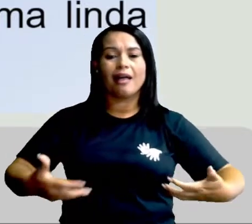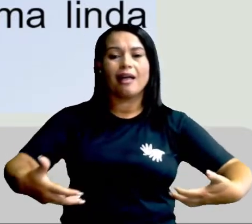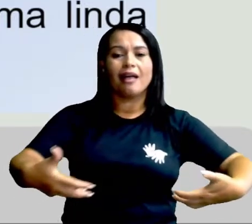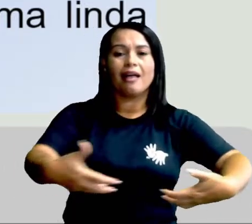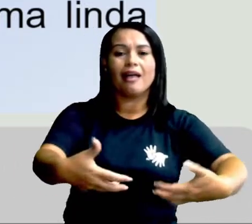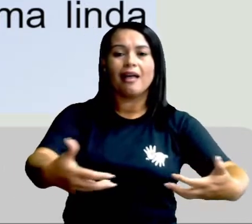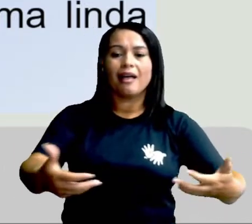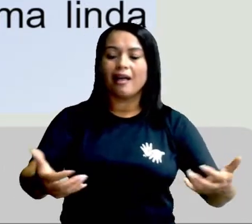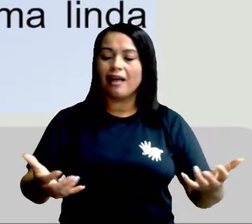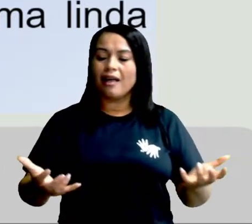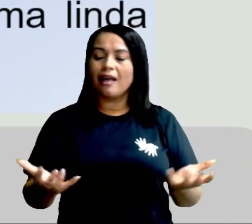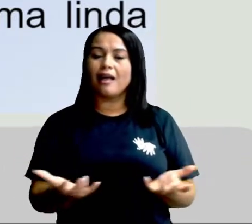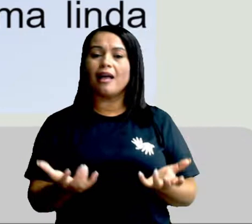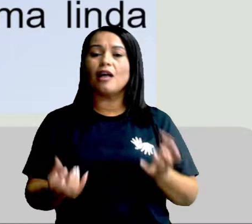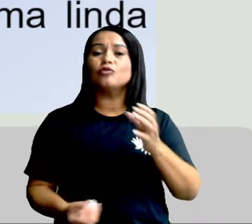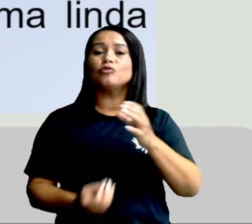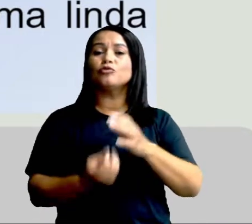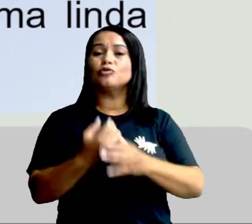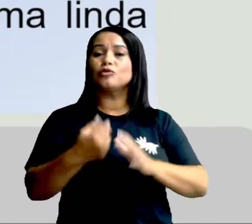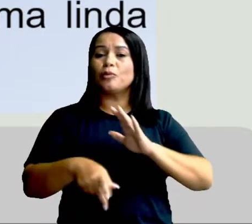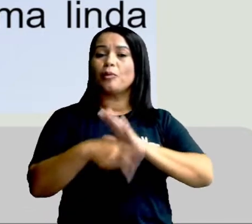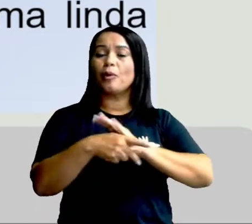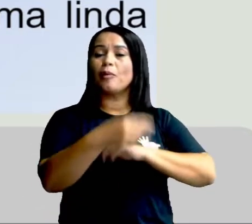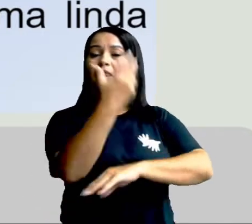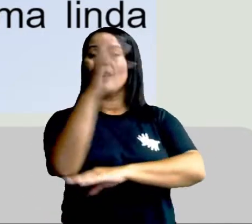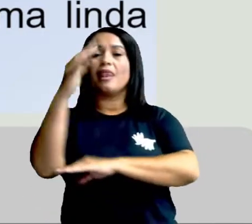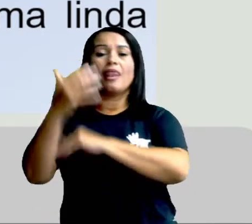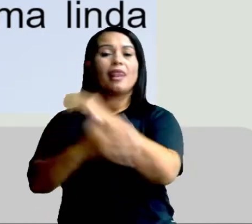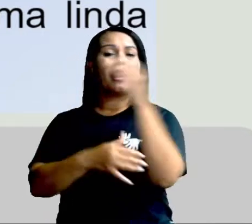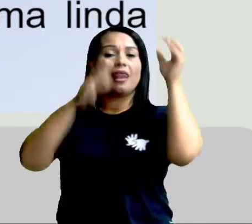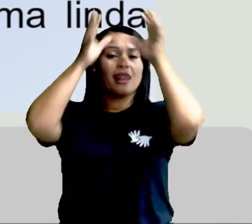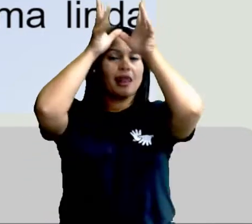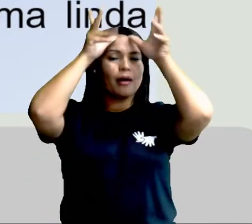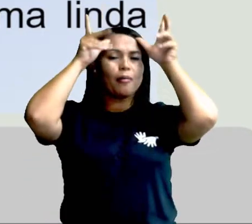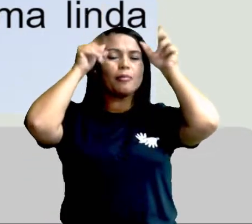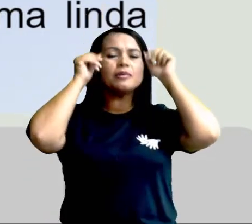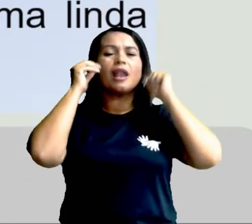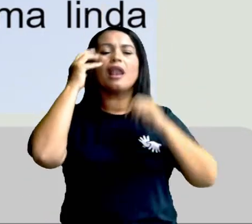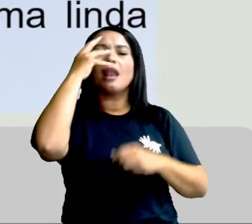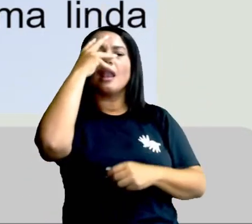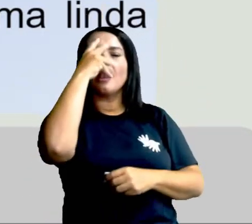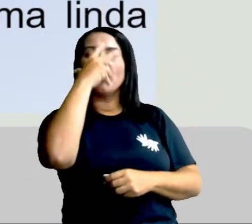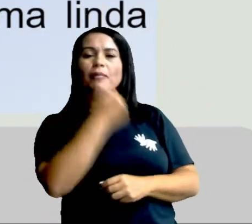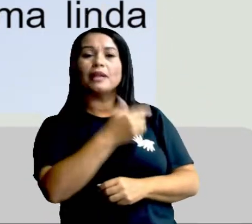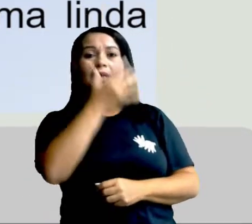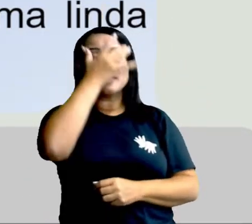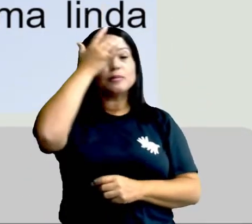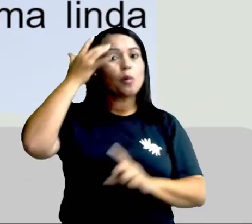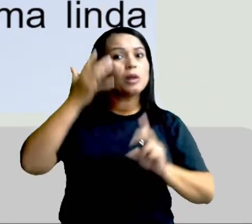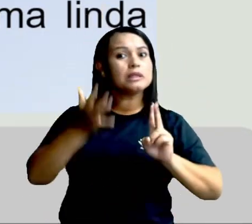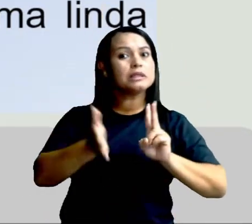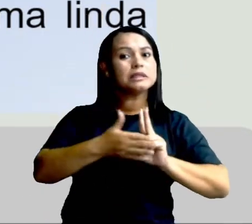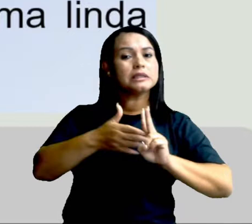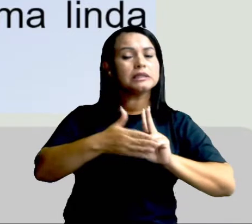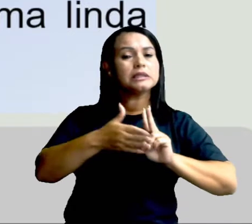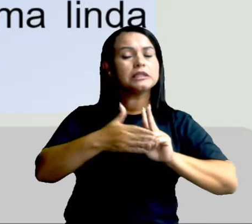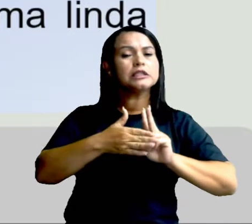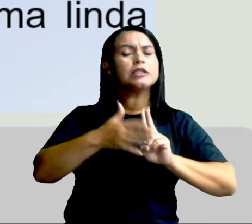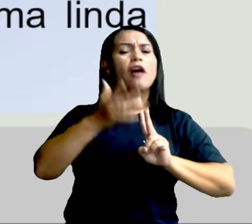da Amazônia. Então, ela é de origem lá do Amazonas. Inspirados pela beleza da planta, os povos